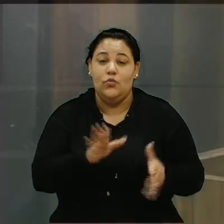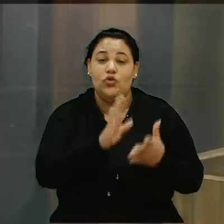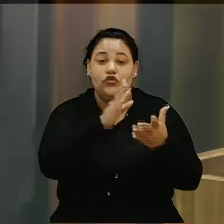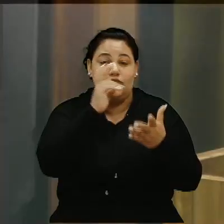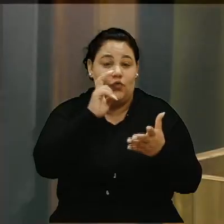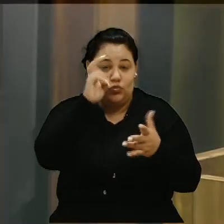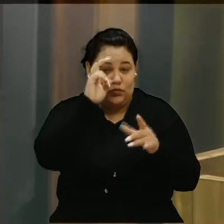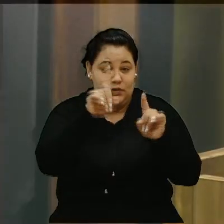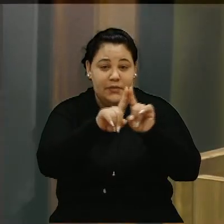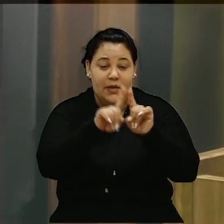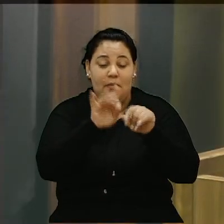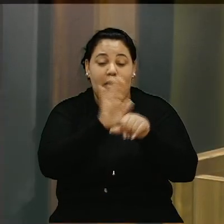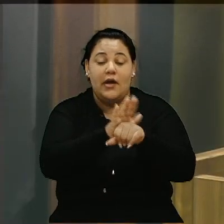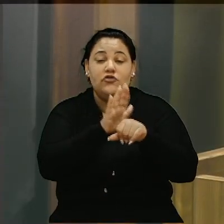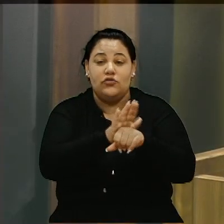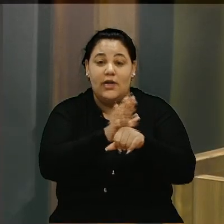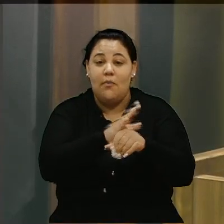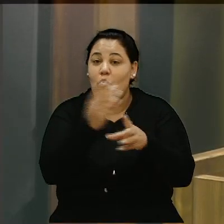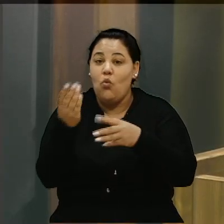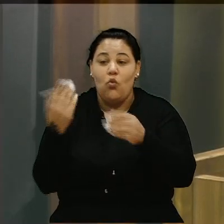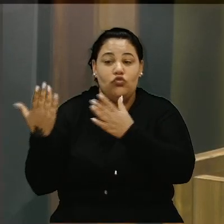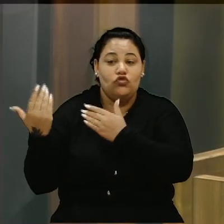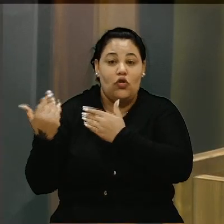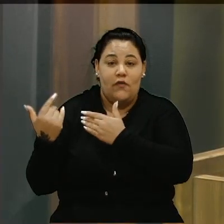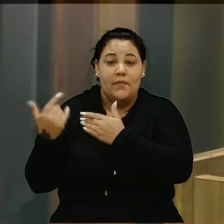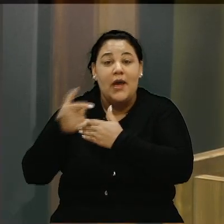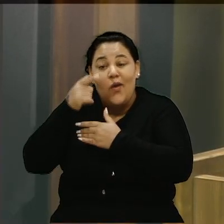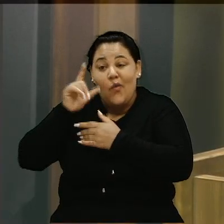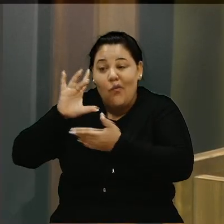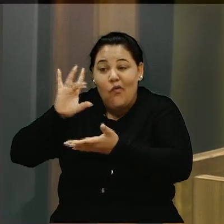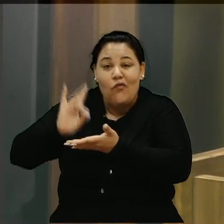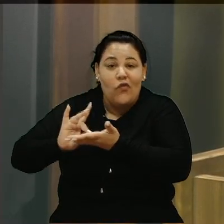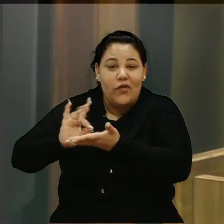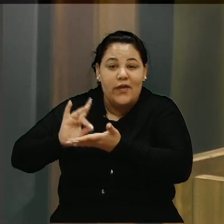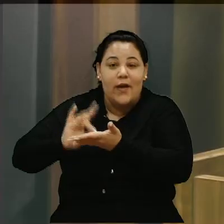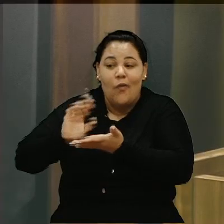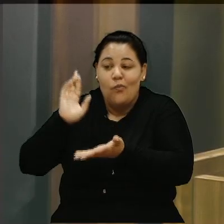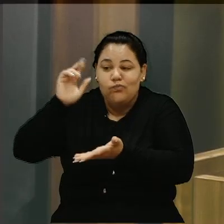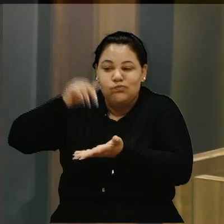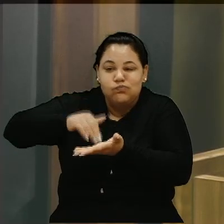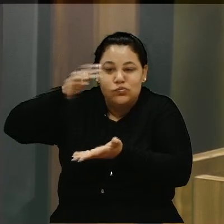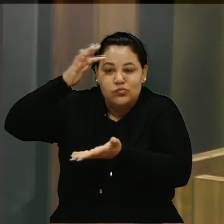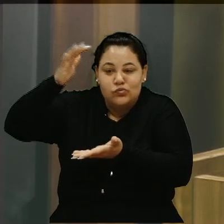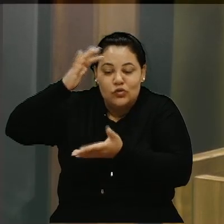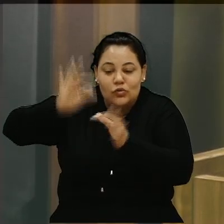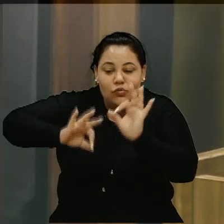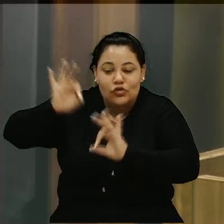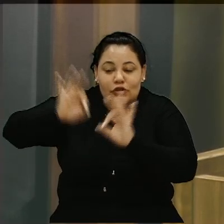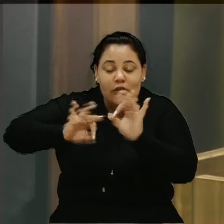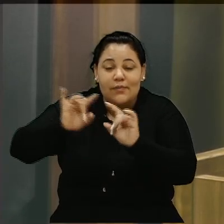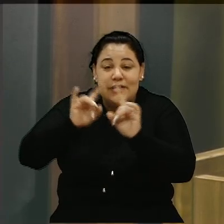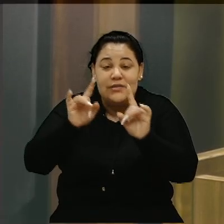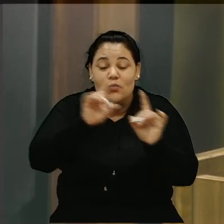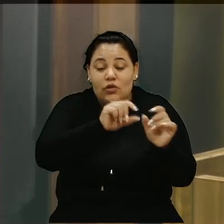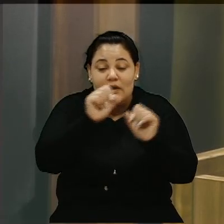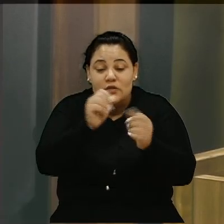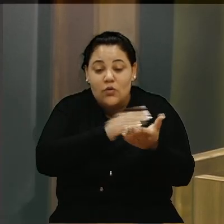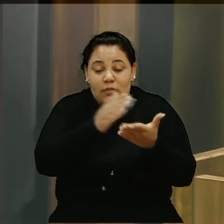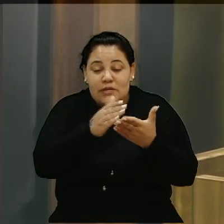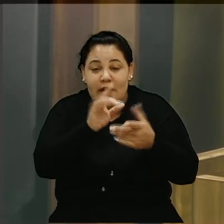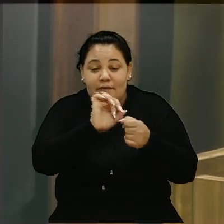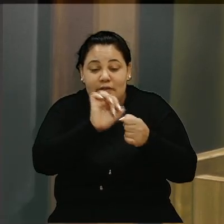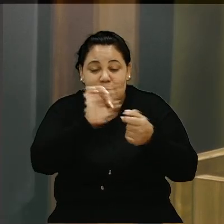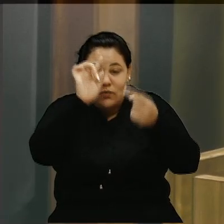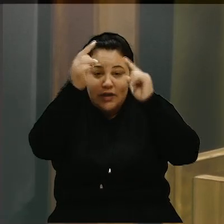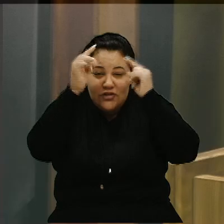que muitos jovens pudessem não só realizar seus projetos, mas que pudessem adentrar no mundo da economia criativa, montando equipes